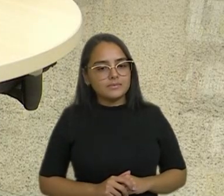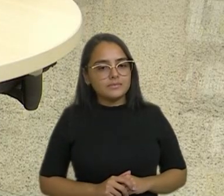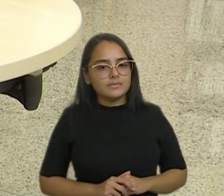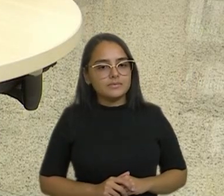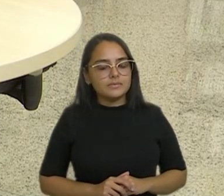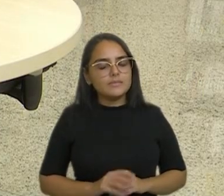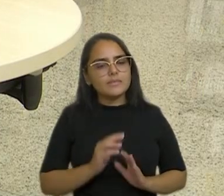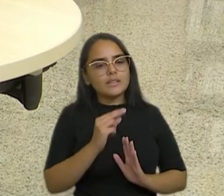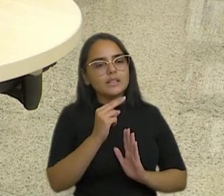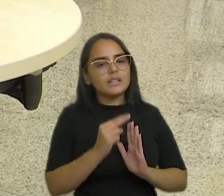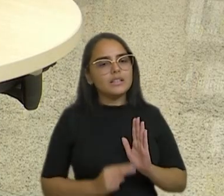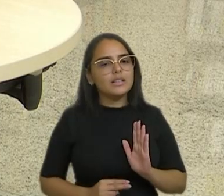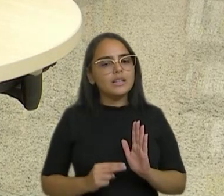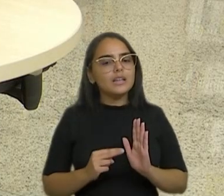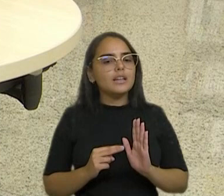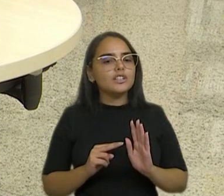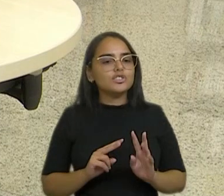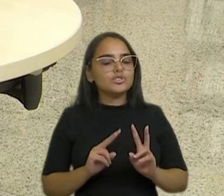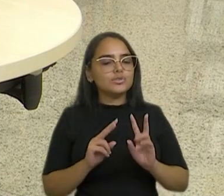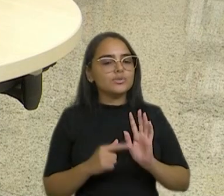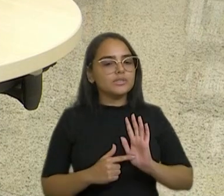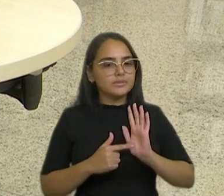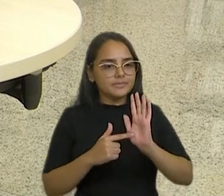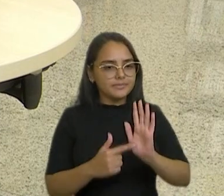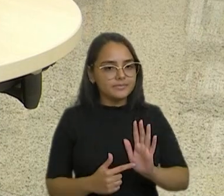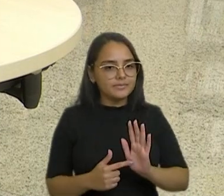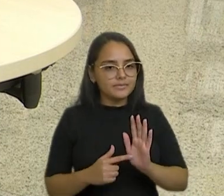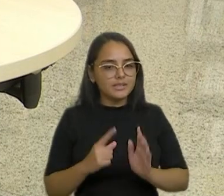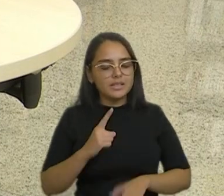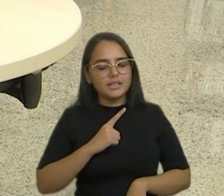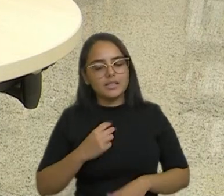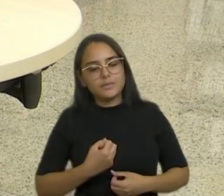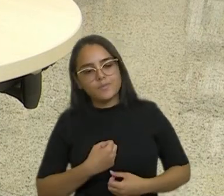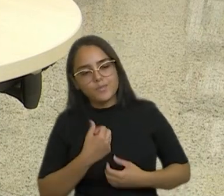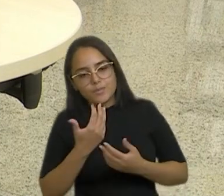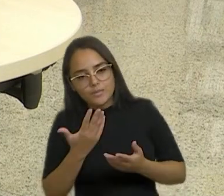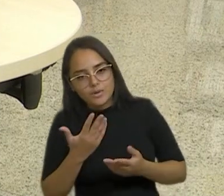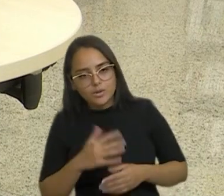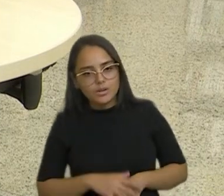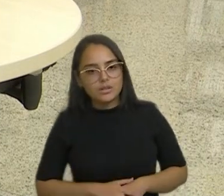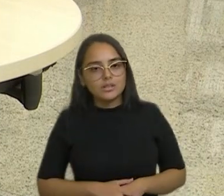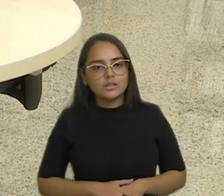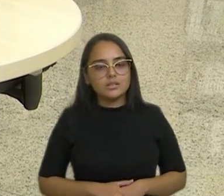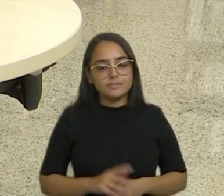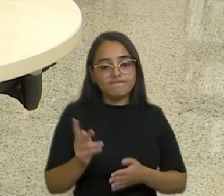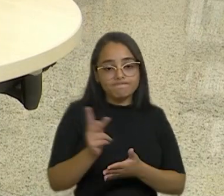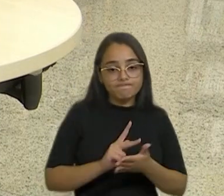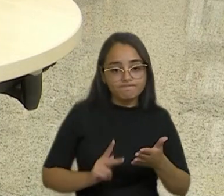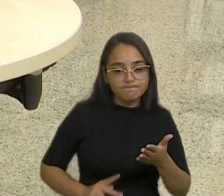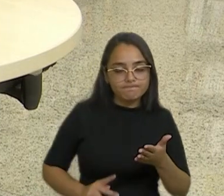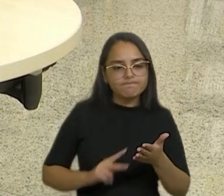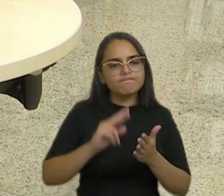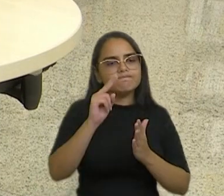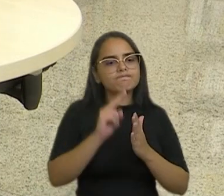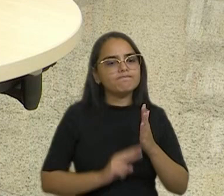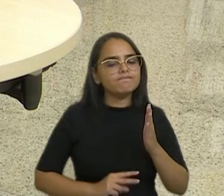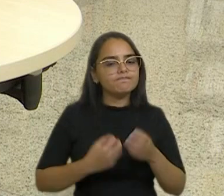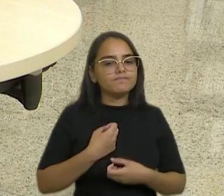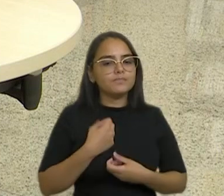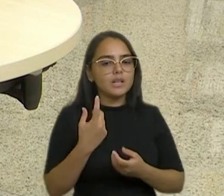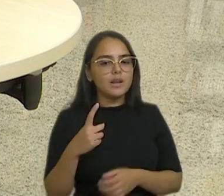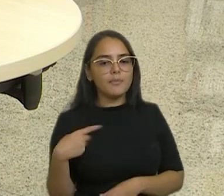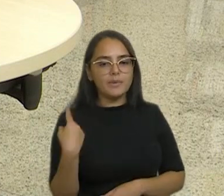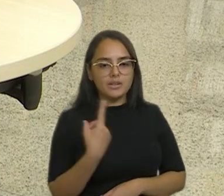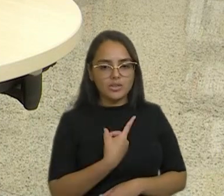Lê um pouco aí, você trouxe aí, né, que tem poemas e prosa. Lê um poema aqui pra